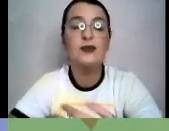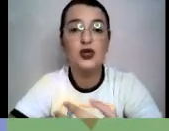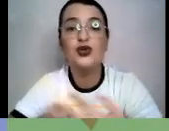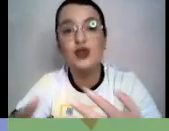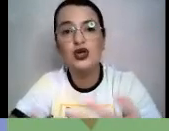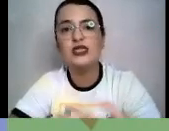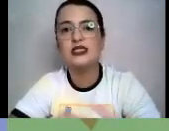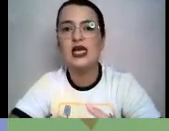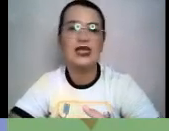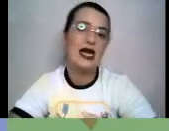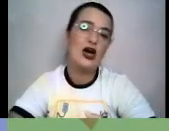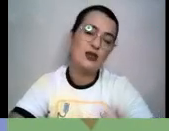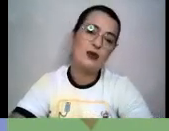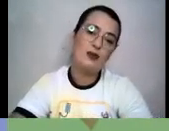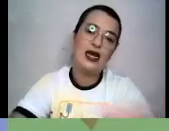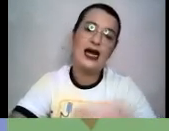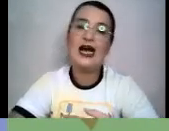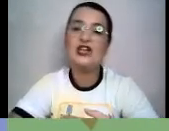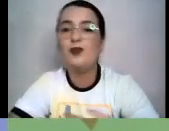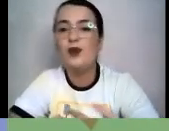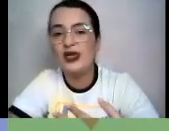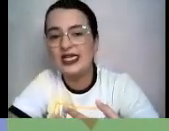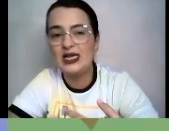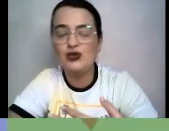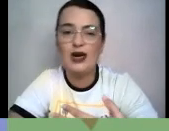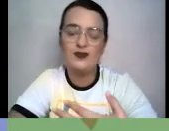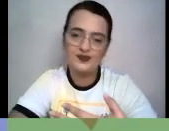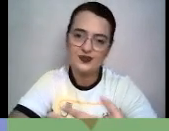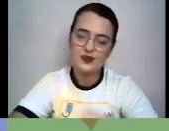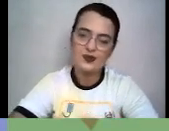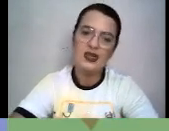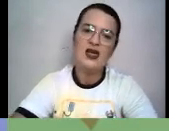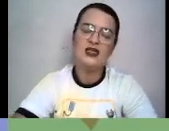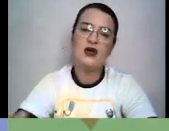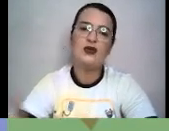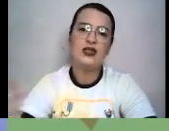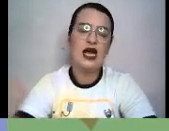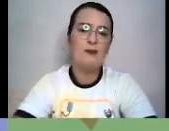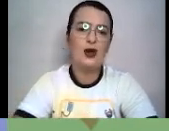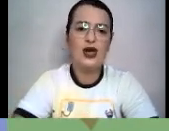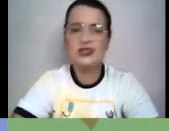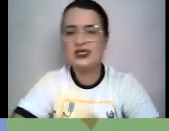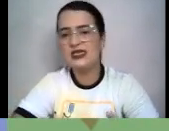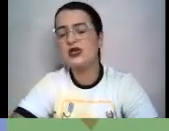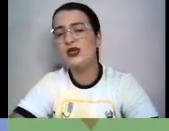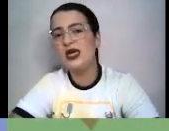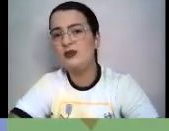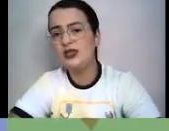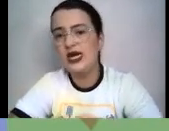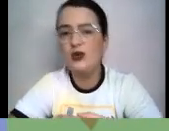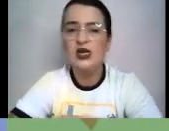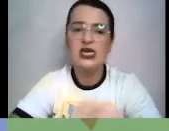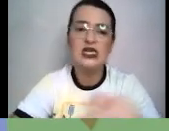o capítulo 2 da ordem bipolar, a geopolítica atual. Então, após, né, a Segunda